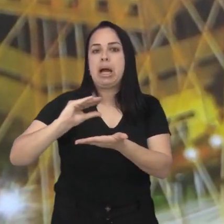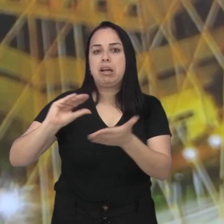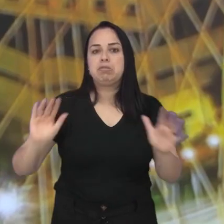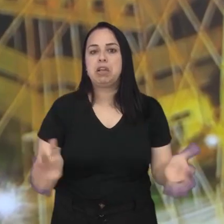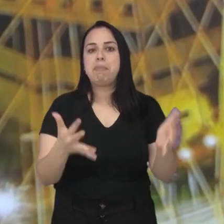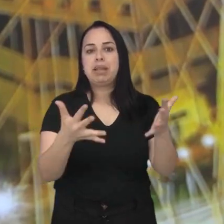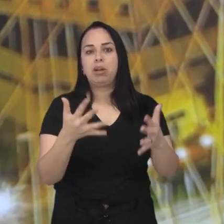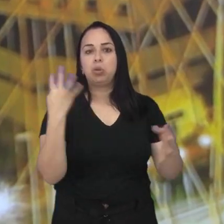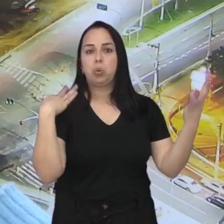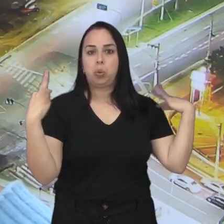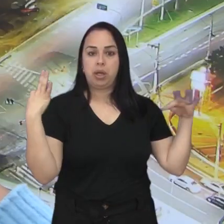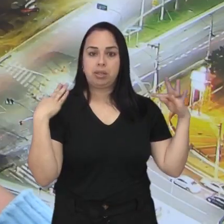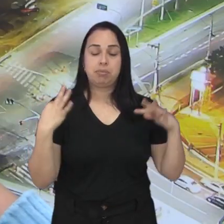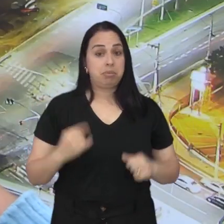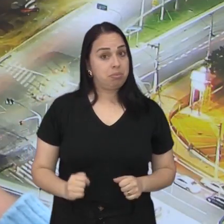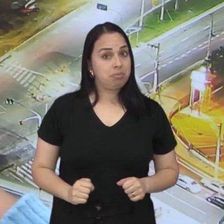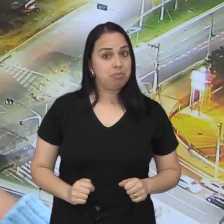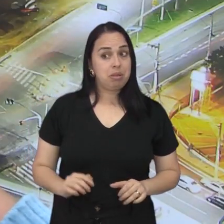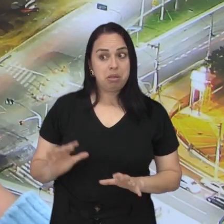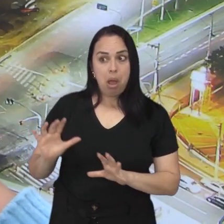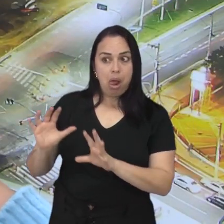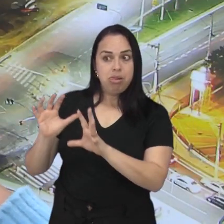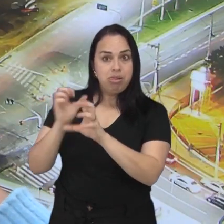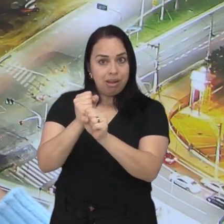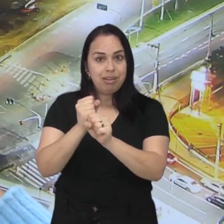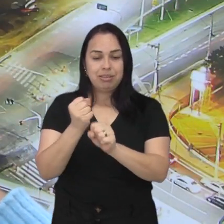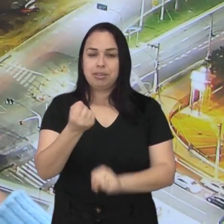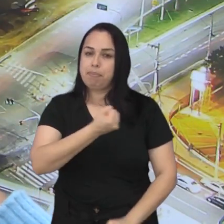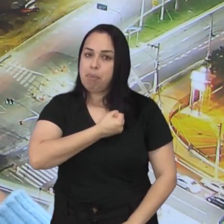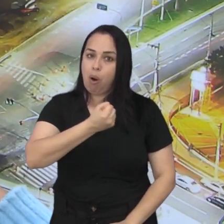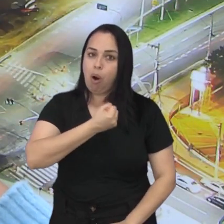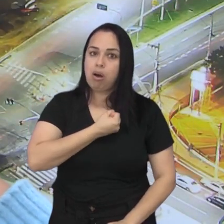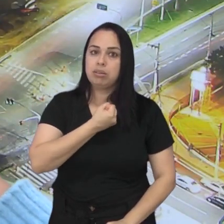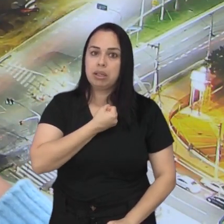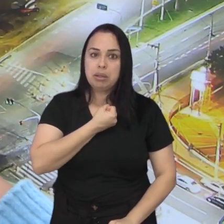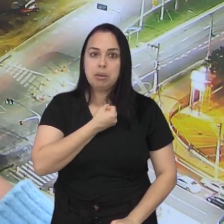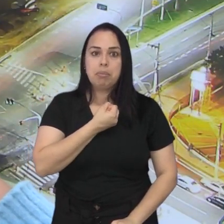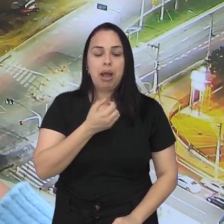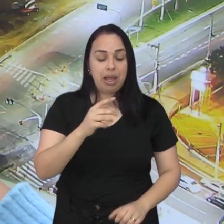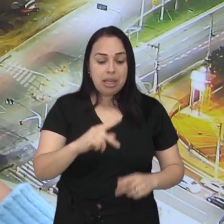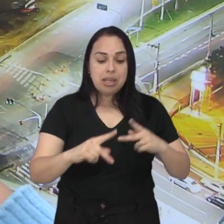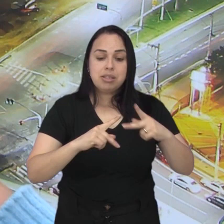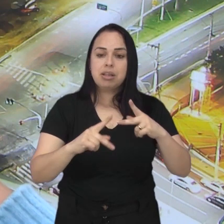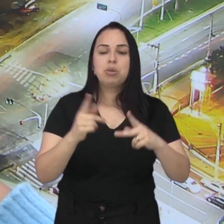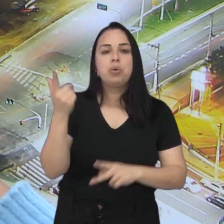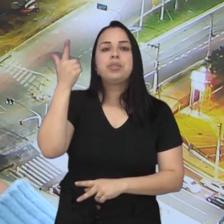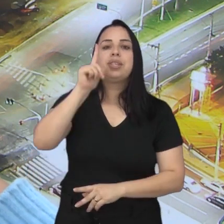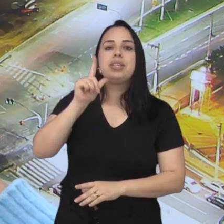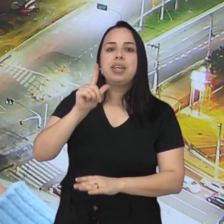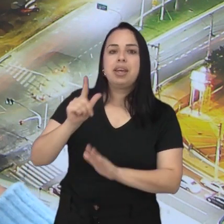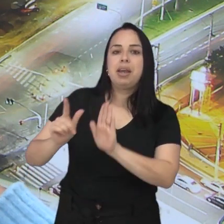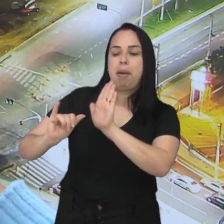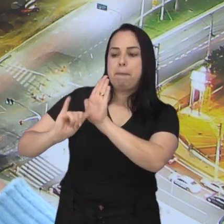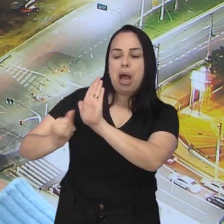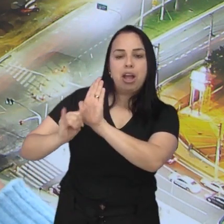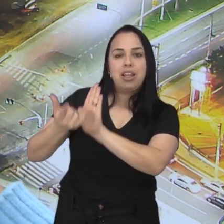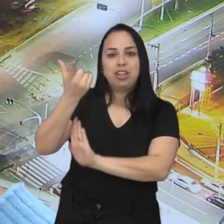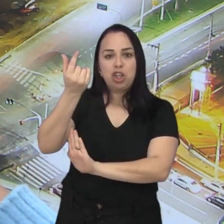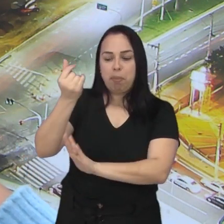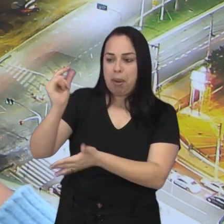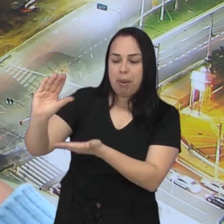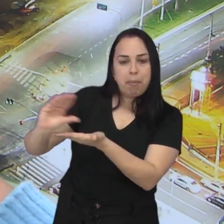o turismo na cidade. Isso conta ponto para o próprio município, para poder também acessar editais